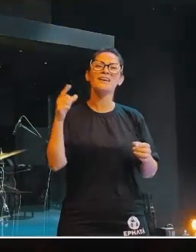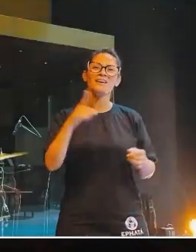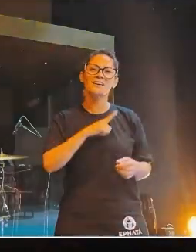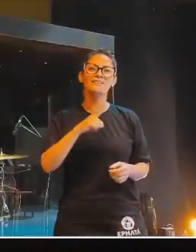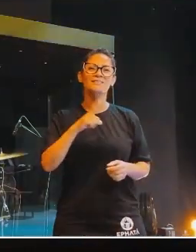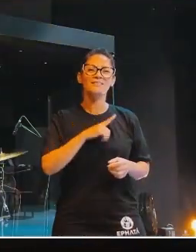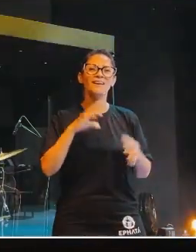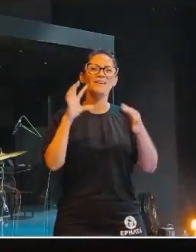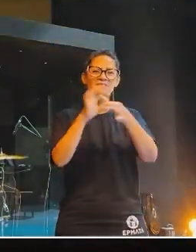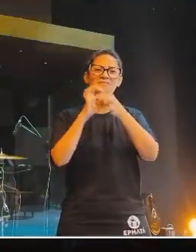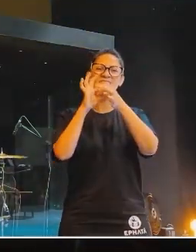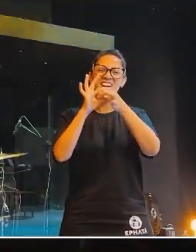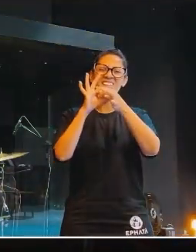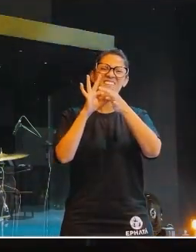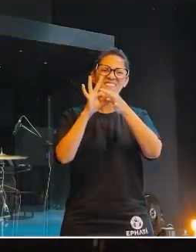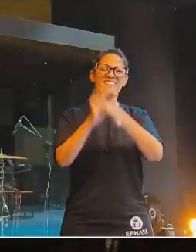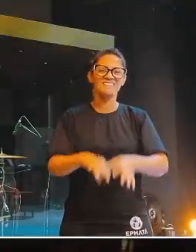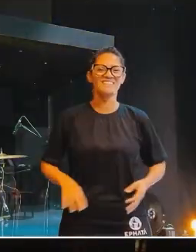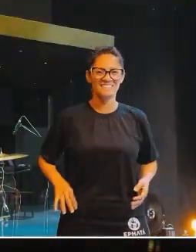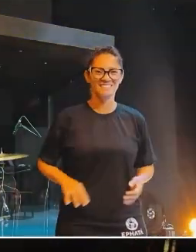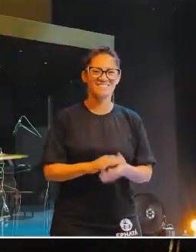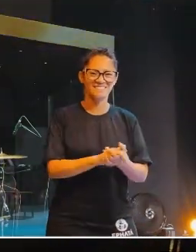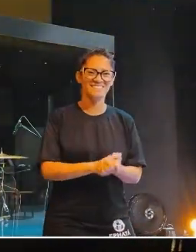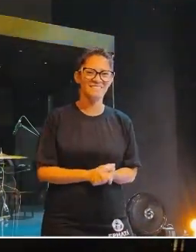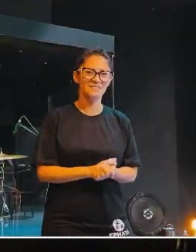você tem uma aliança.